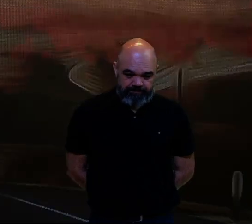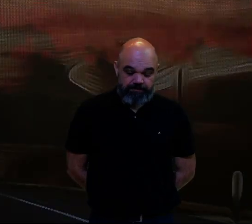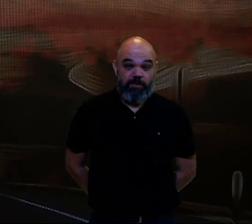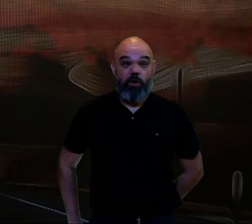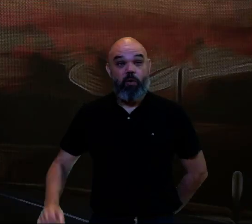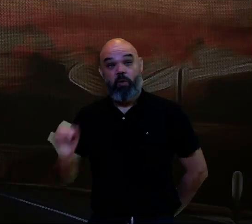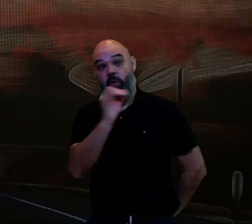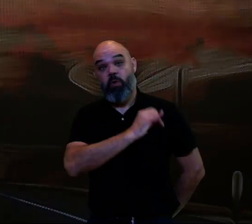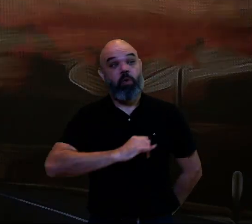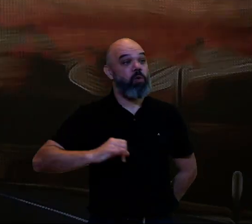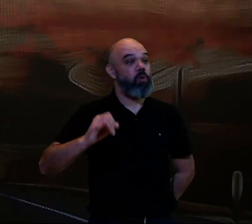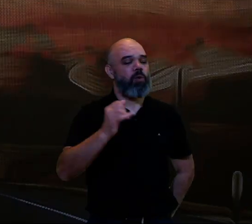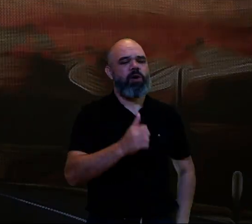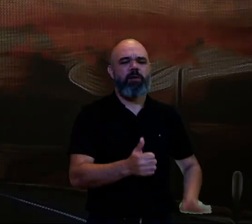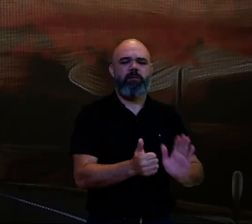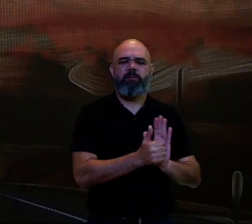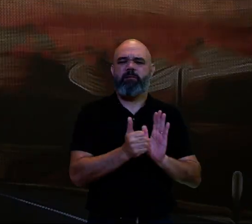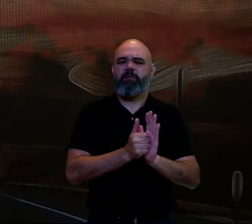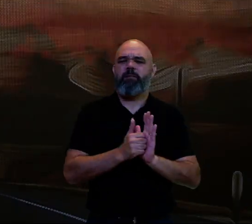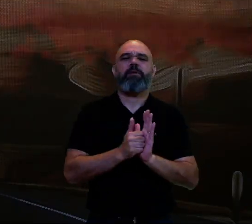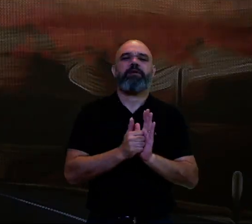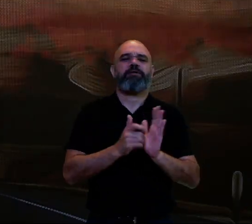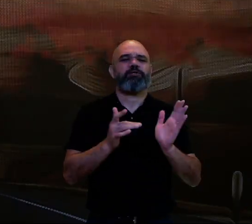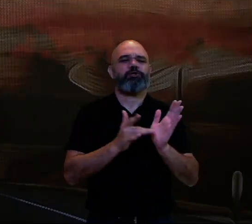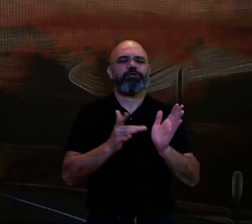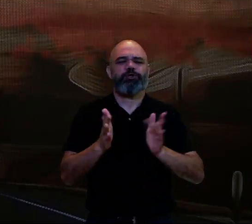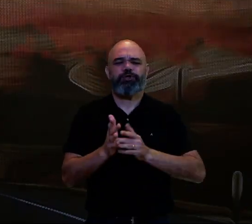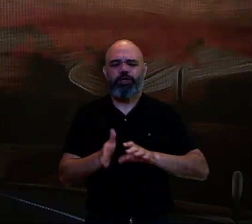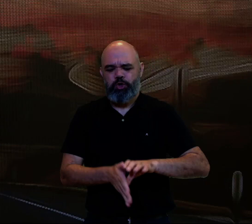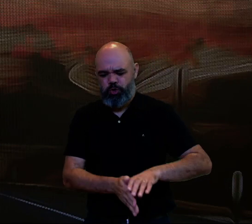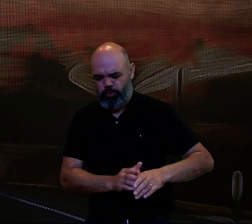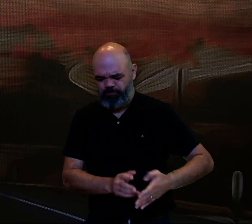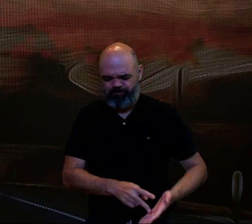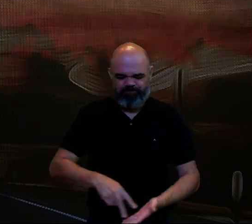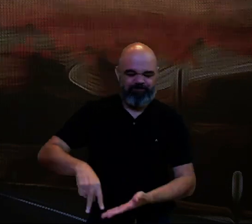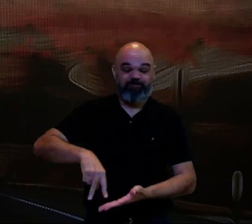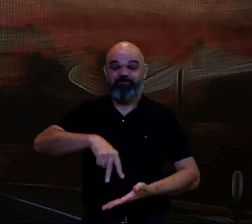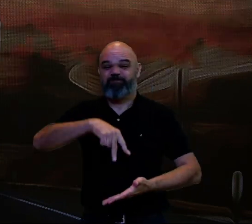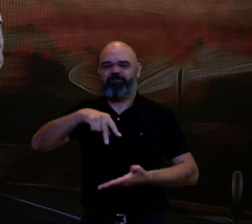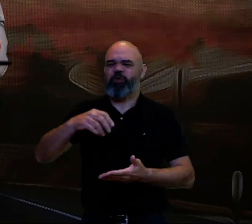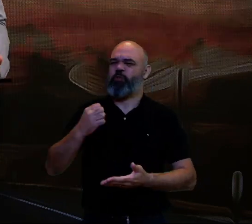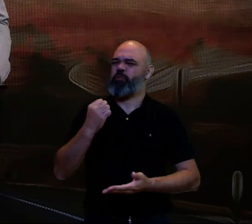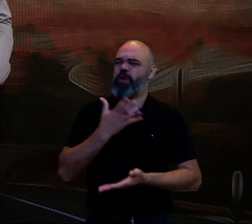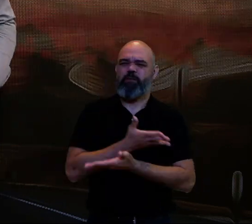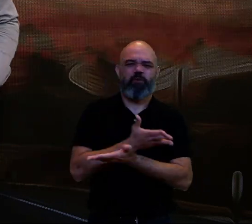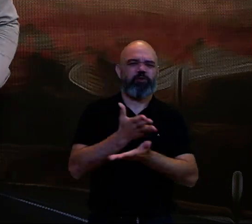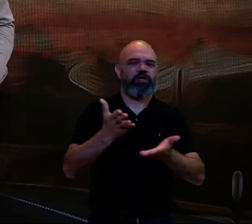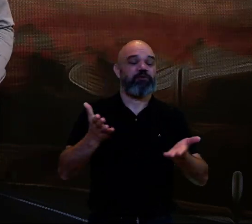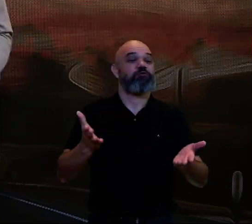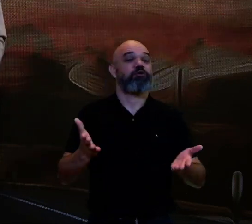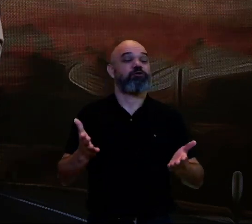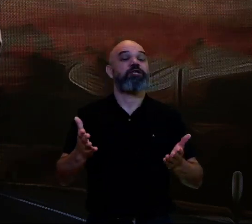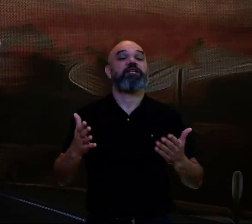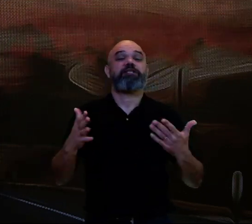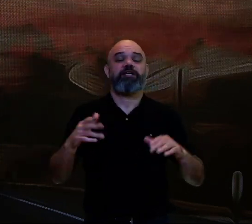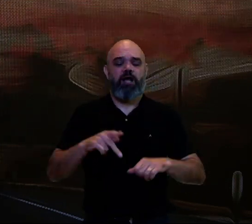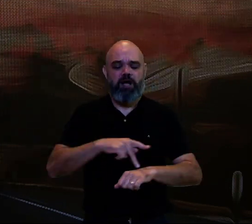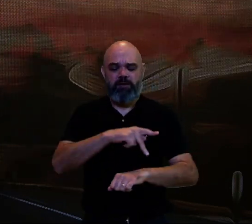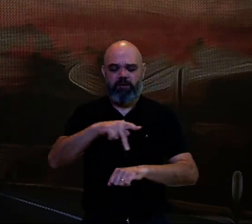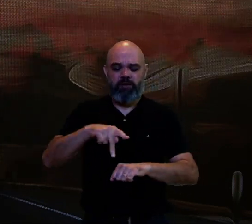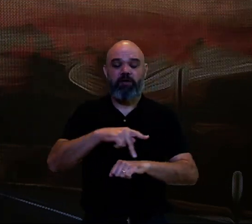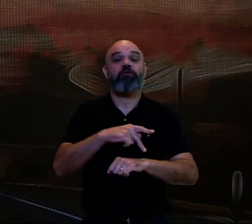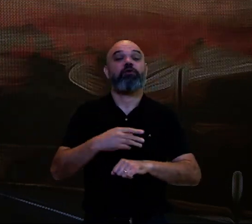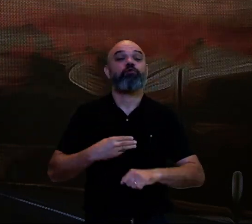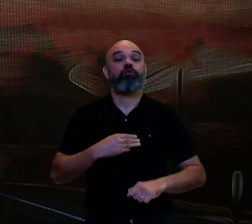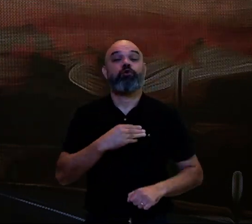Olá, igreja! Jesus ressuscitou! Que alegria a gente celebrar a Páscoa juntos, agora pela manhã, aqui com a condução do Ministério